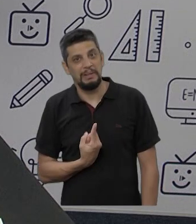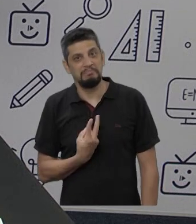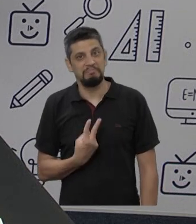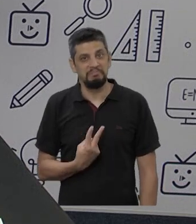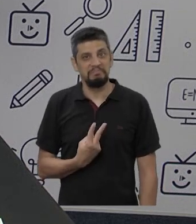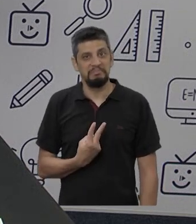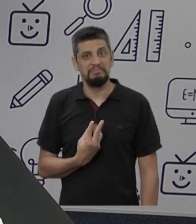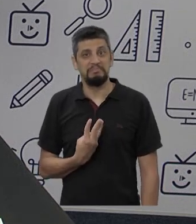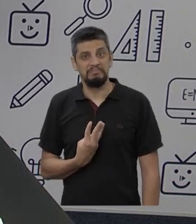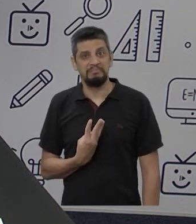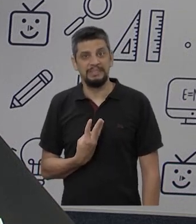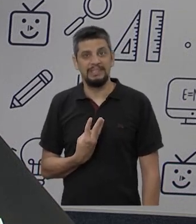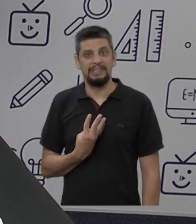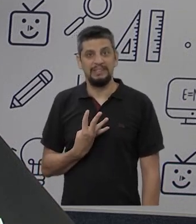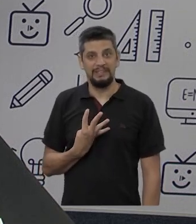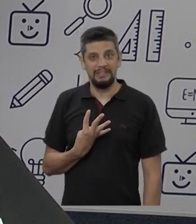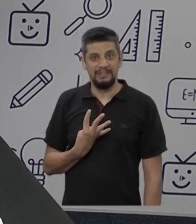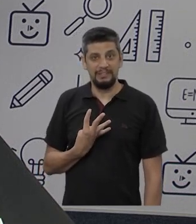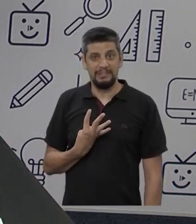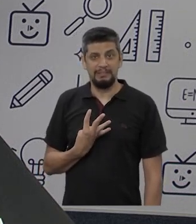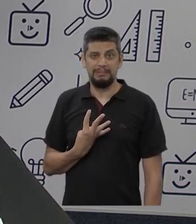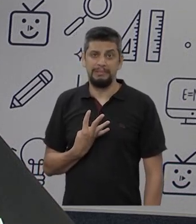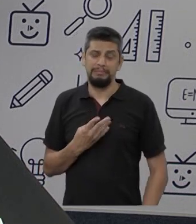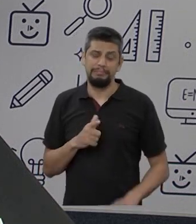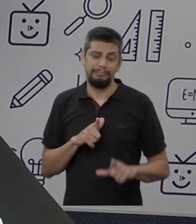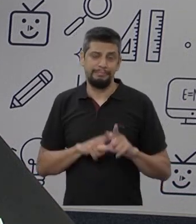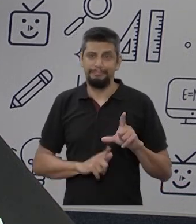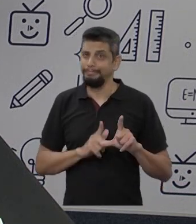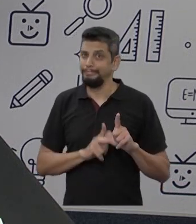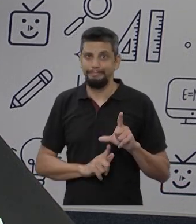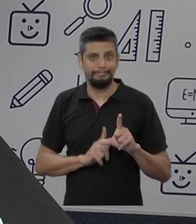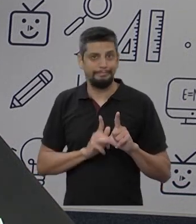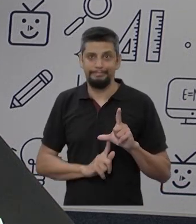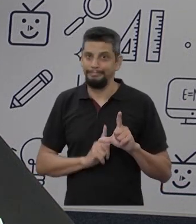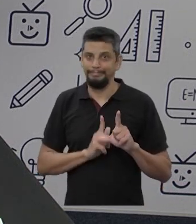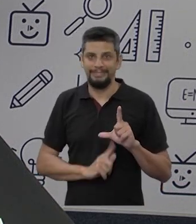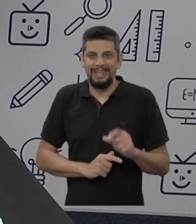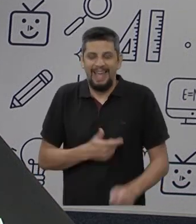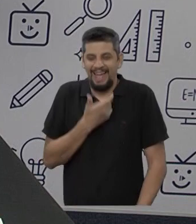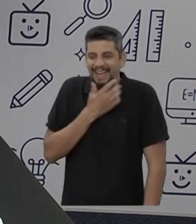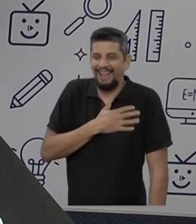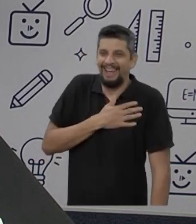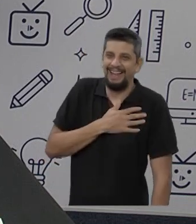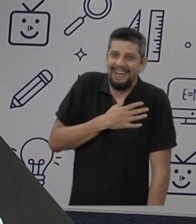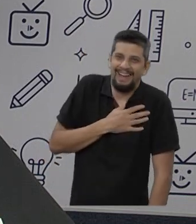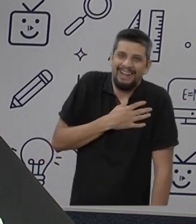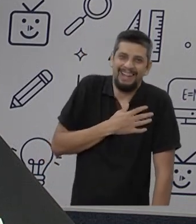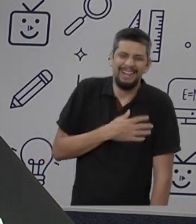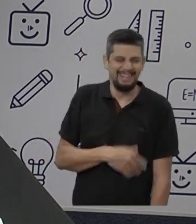Uma, duas, três... Quatro letrinhas.